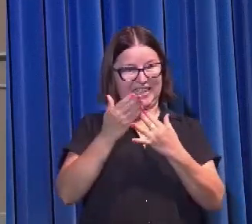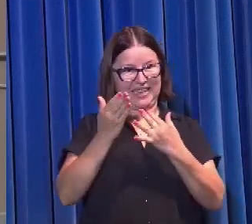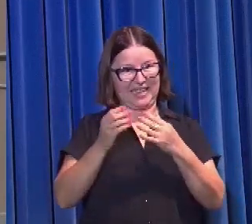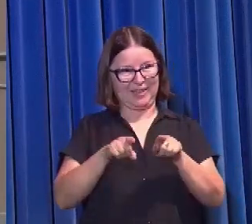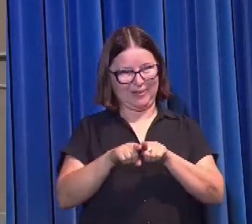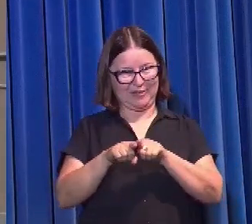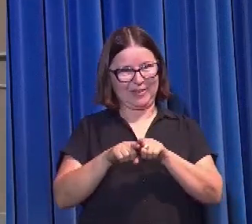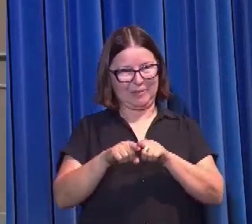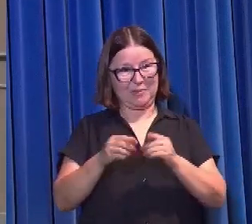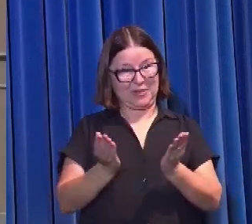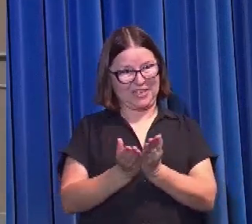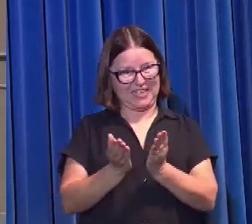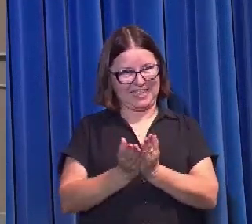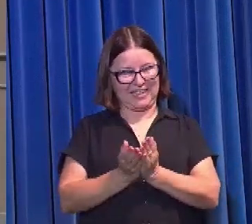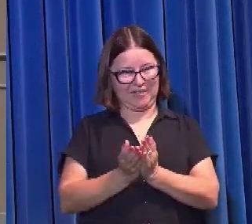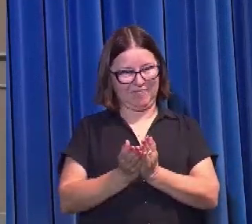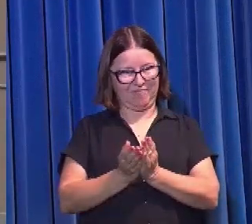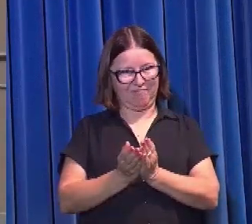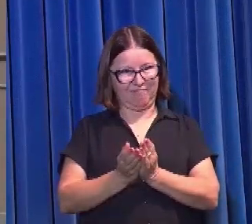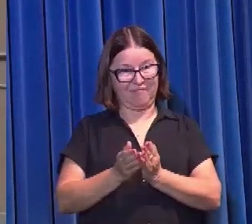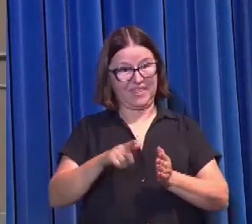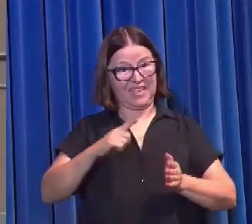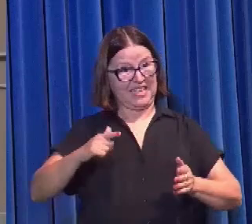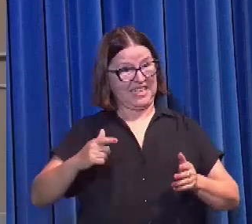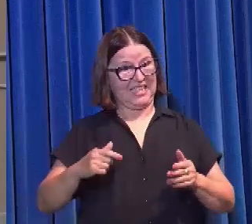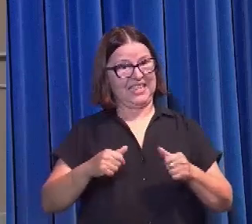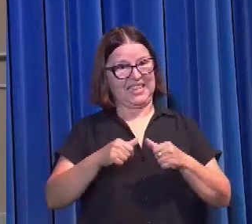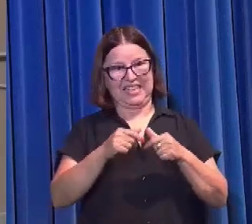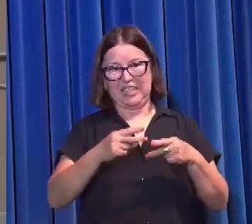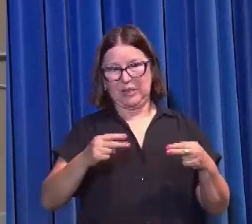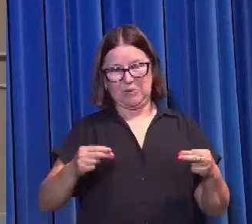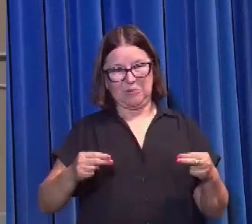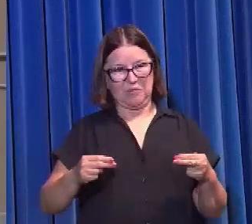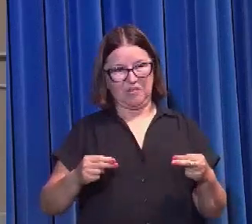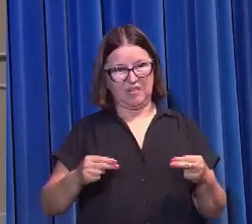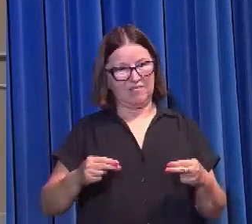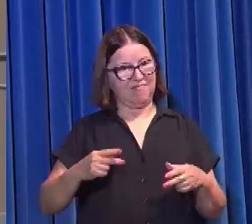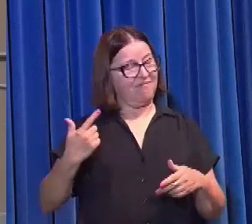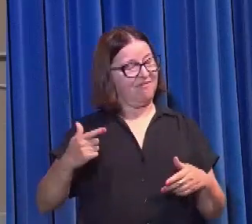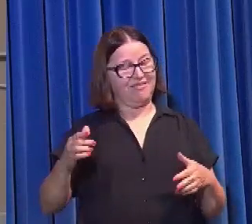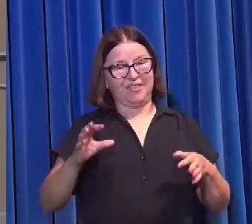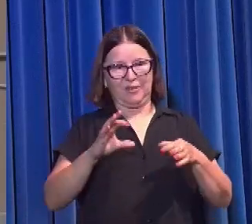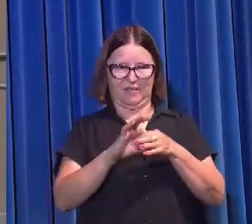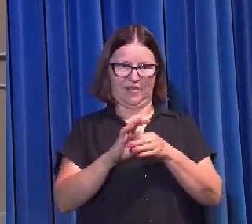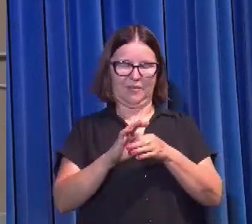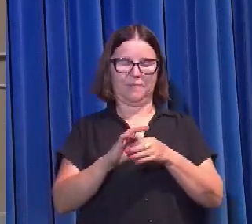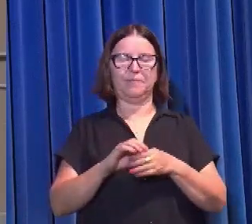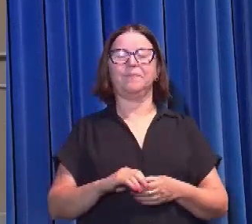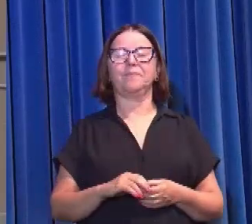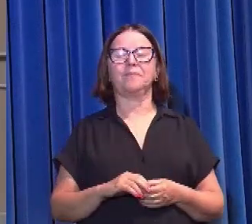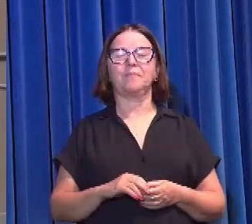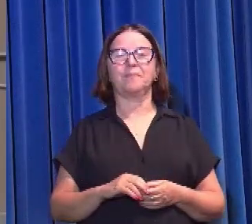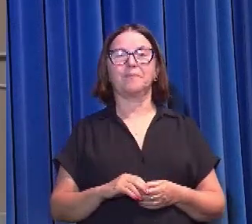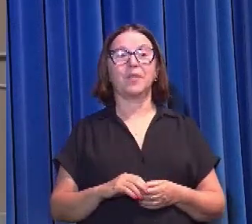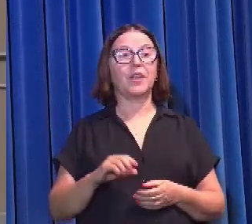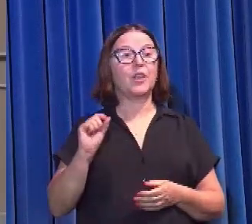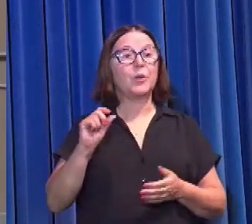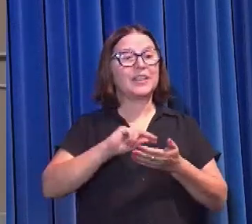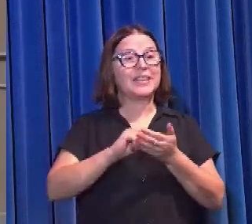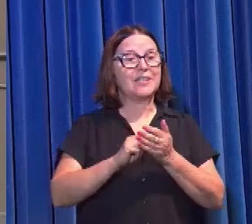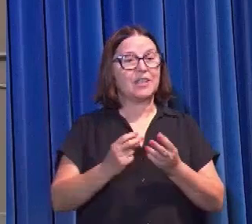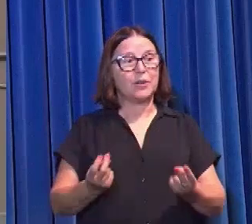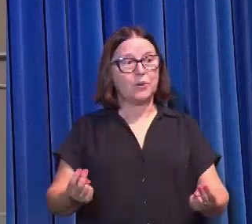unidade, jamais. O que é humildade, meus irmãos? Humildade é